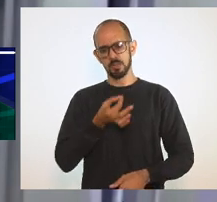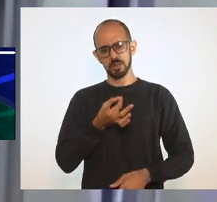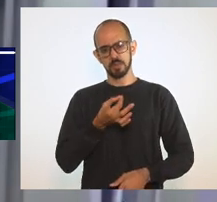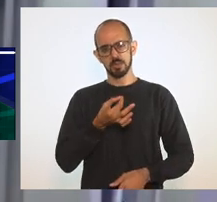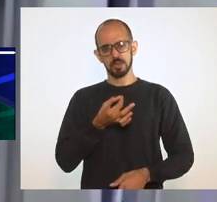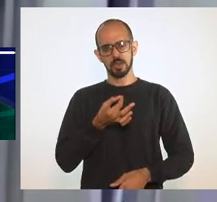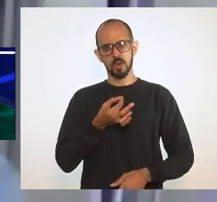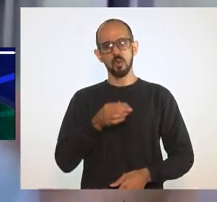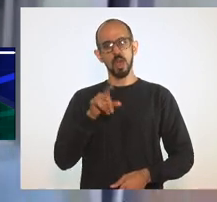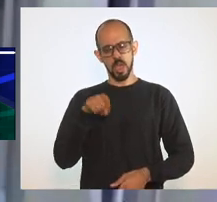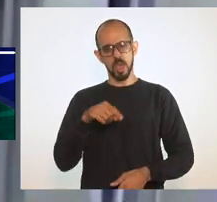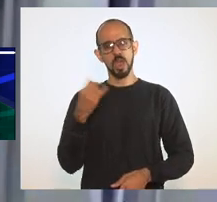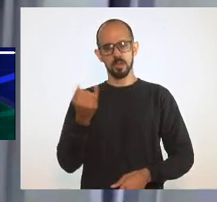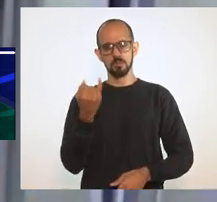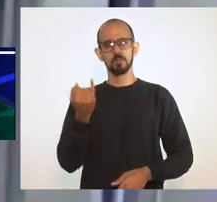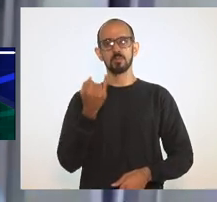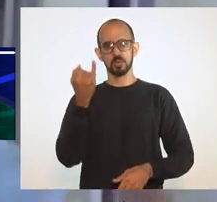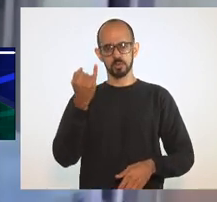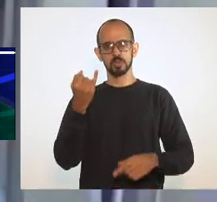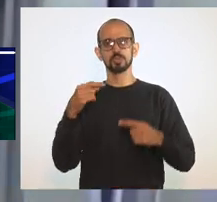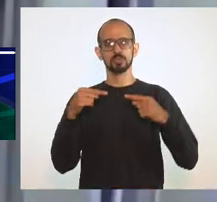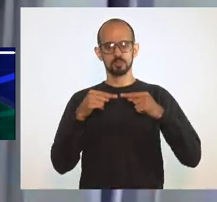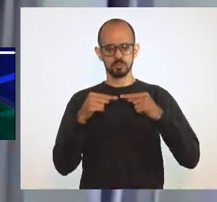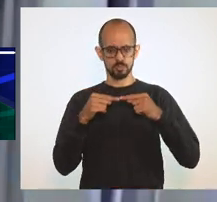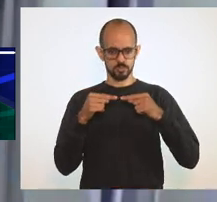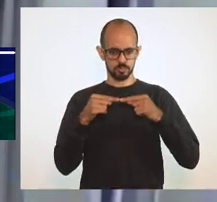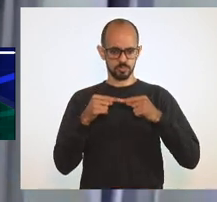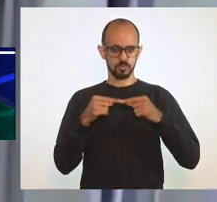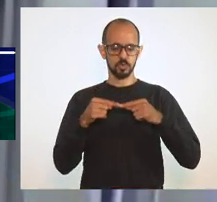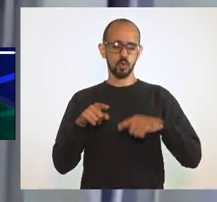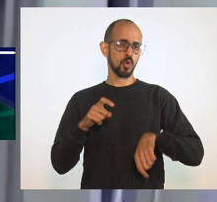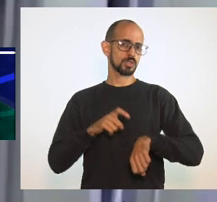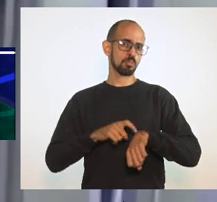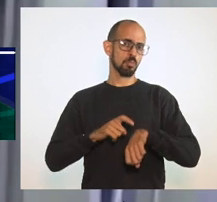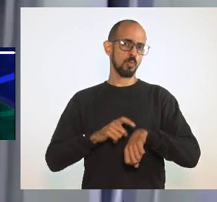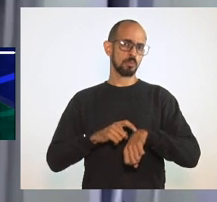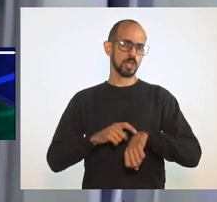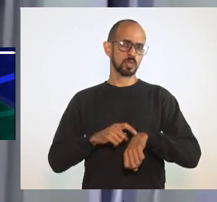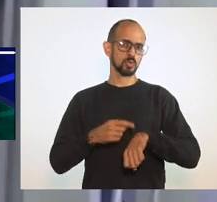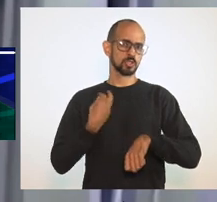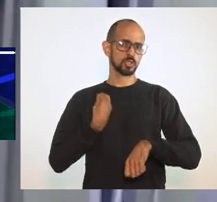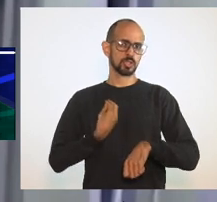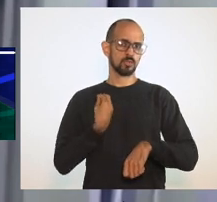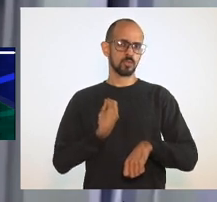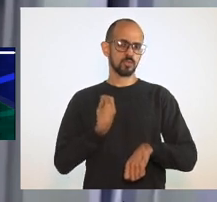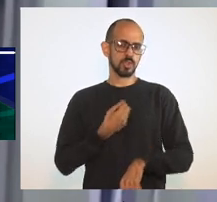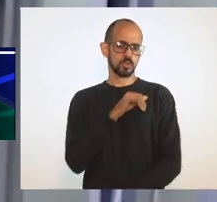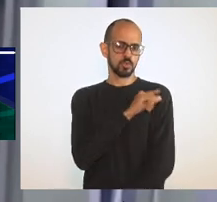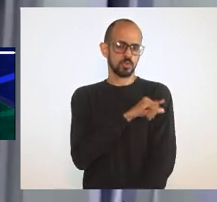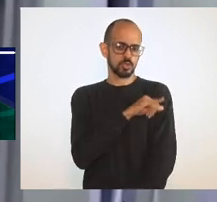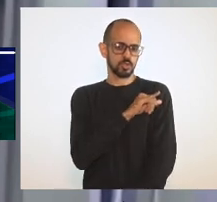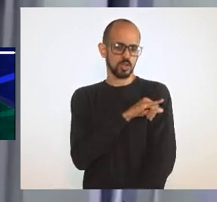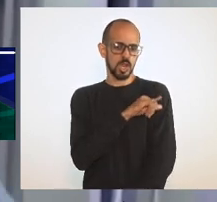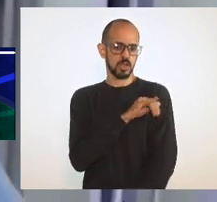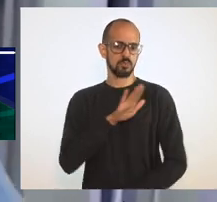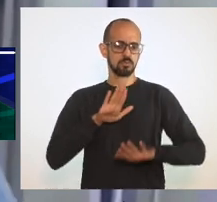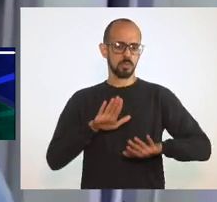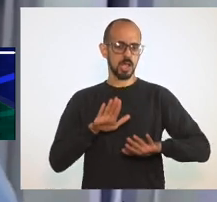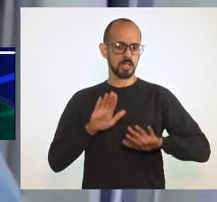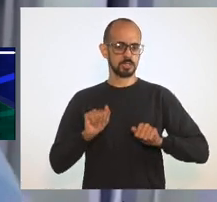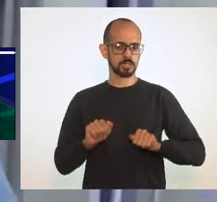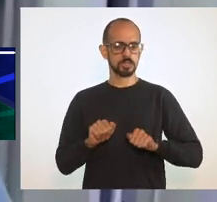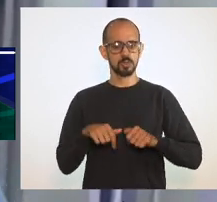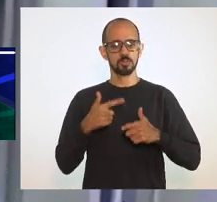razoável, racional e compatível com o drama que nós estamos enfrentando no Brasil e no Rio de Janeiro. Por outro lado, no caso do